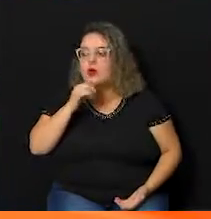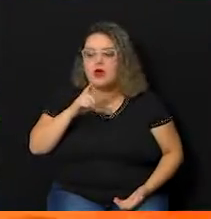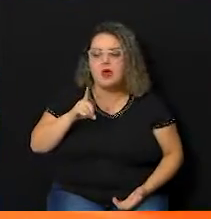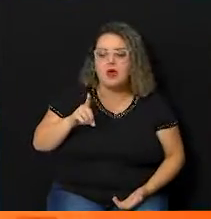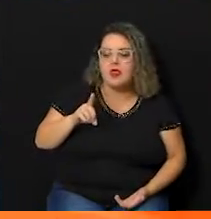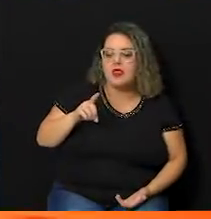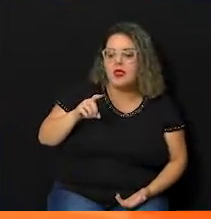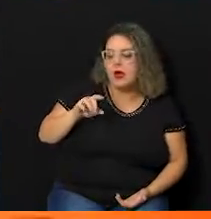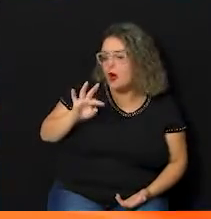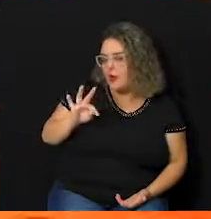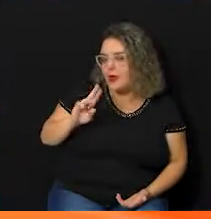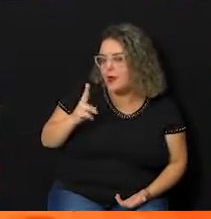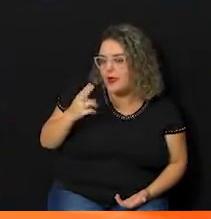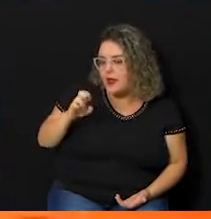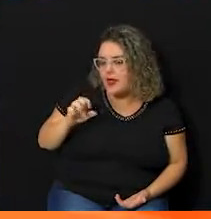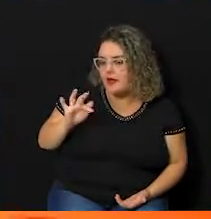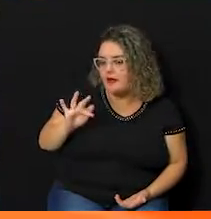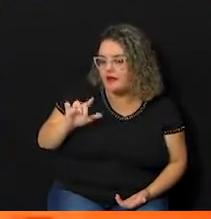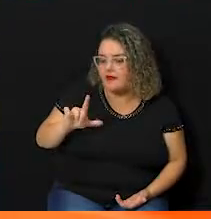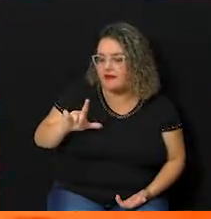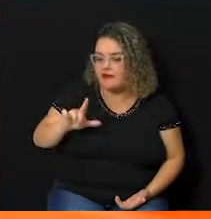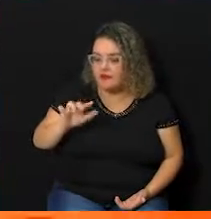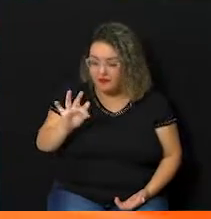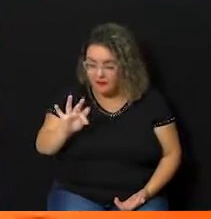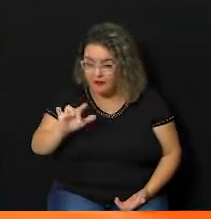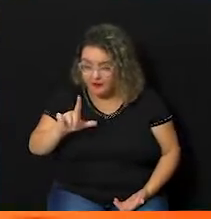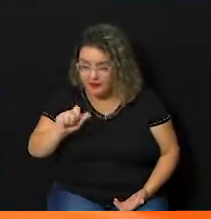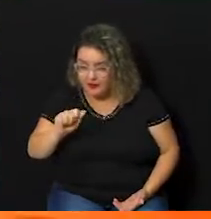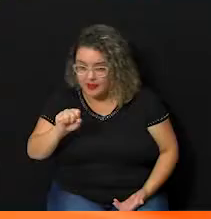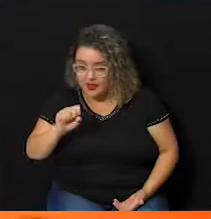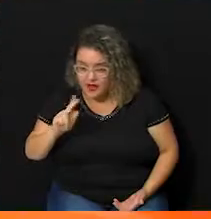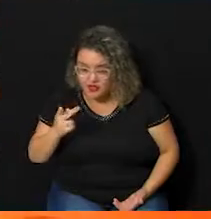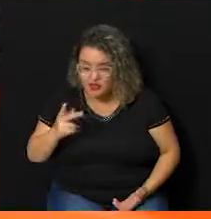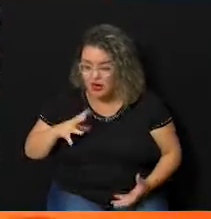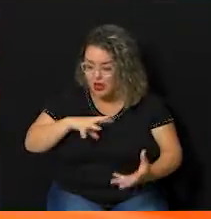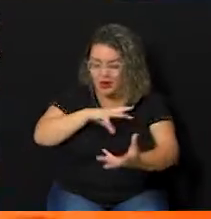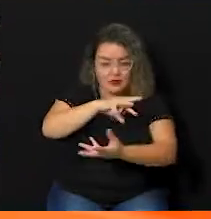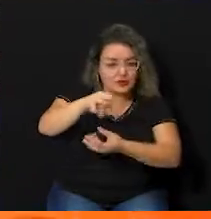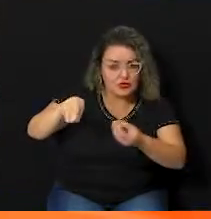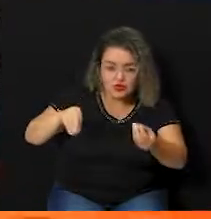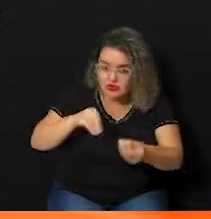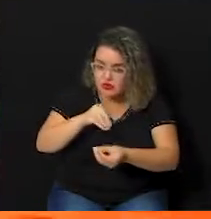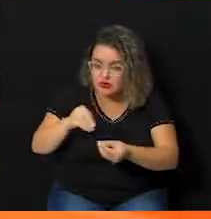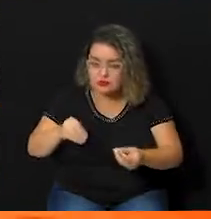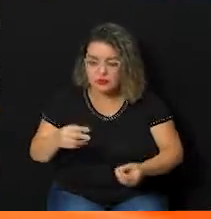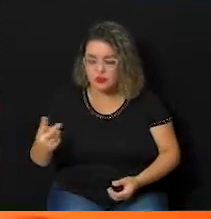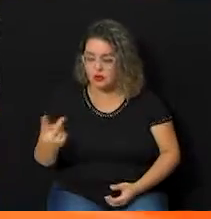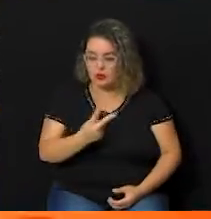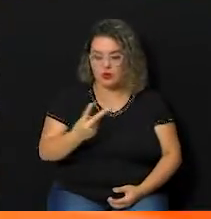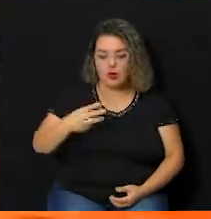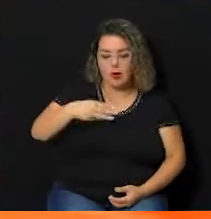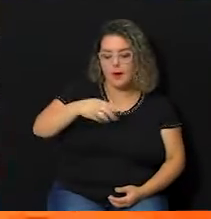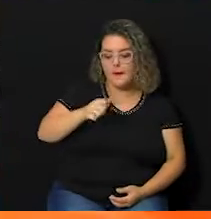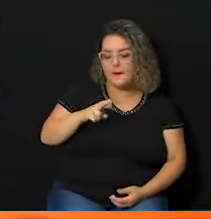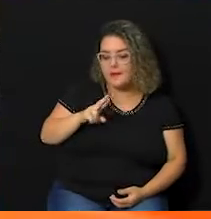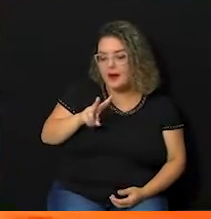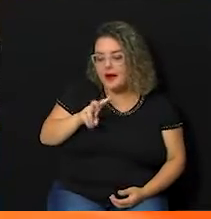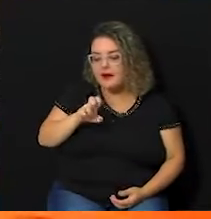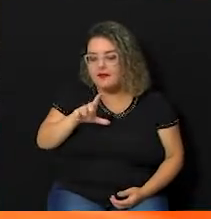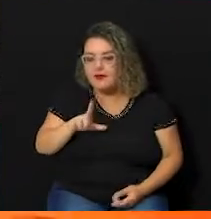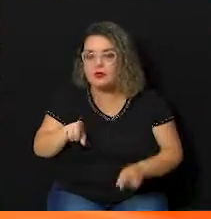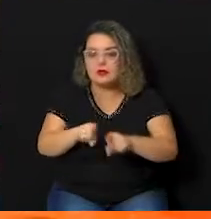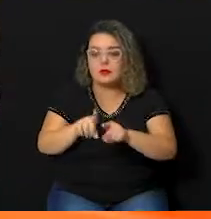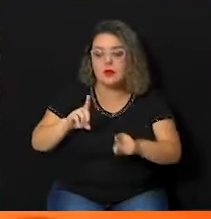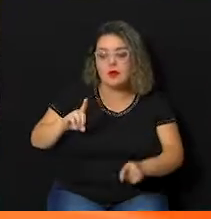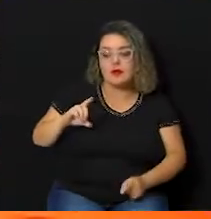aparece o Doutor Estranho. A ideia é misturar, que assim, eu sou fã das duas editoras maiores, né, Marvel, DC, também curto